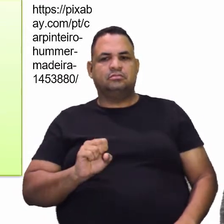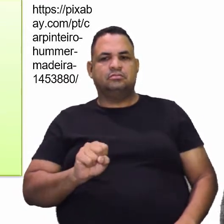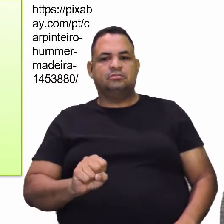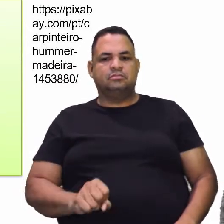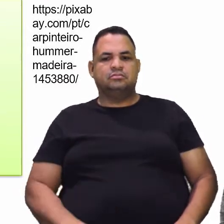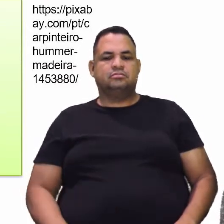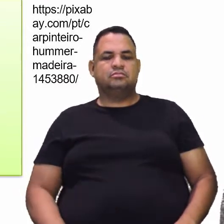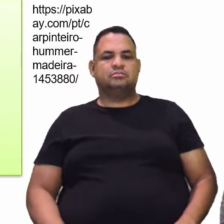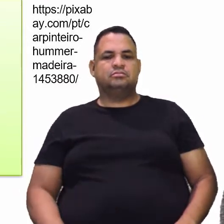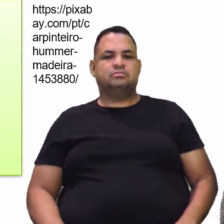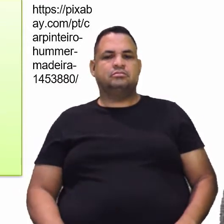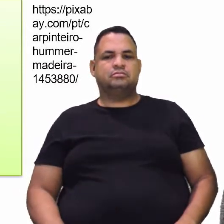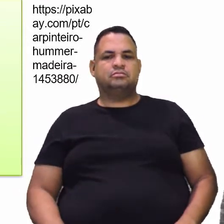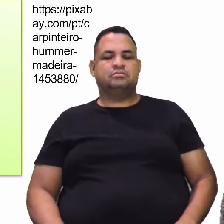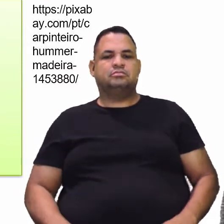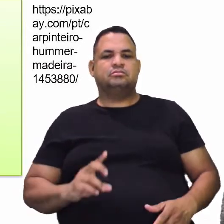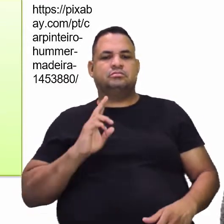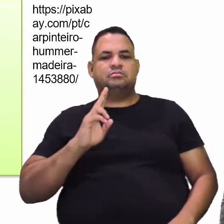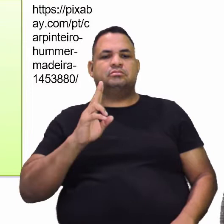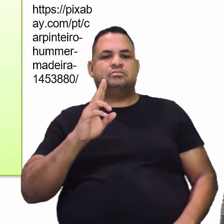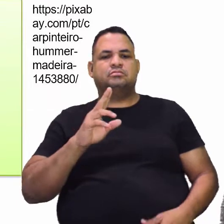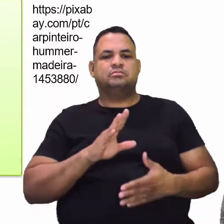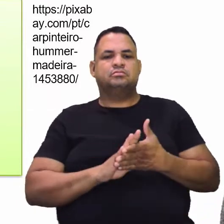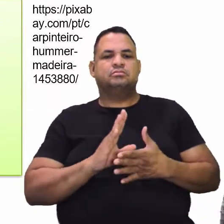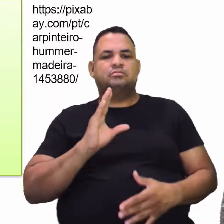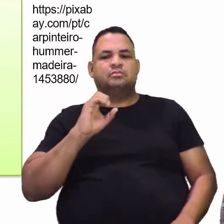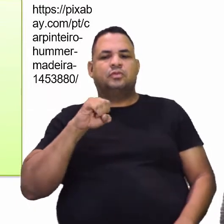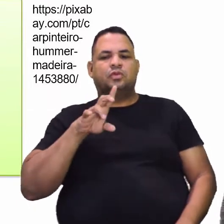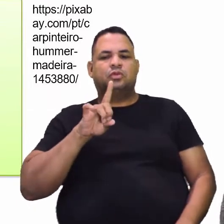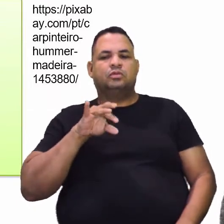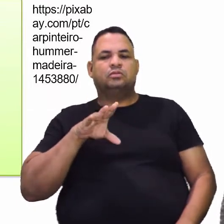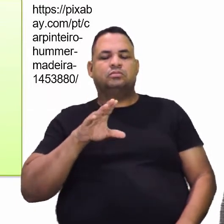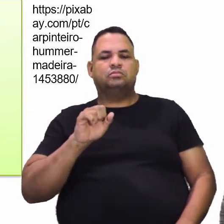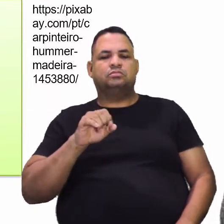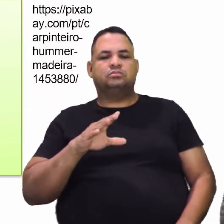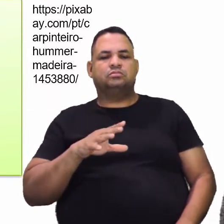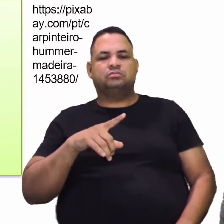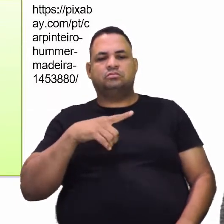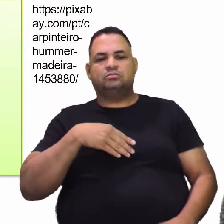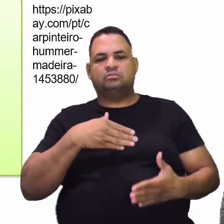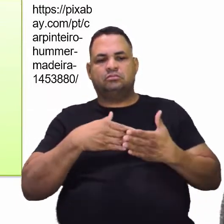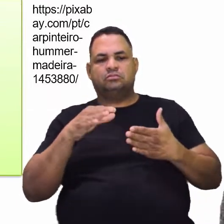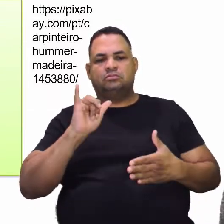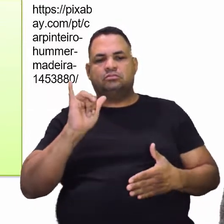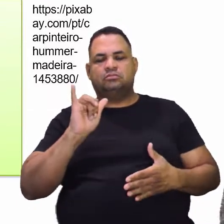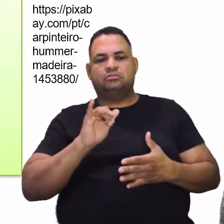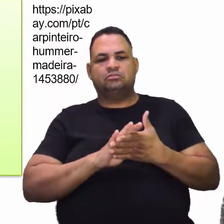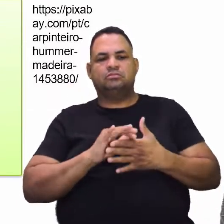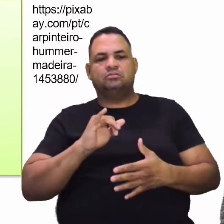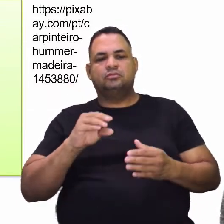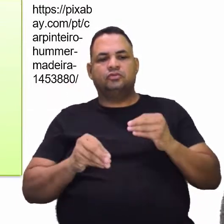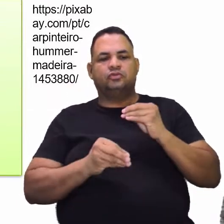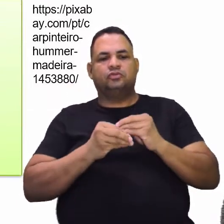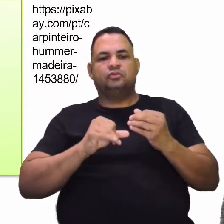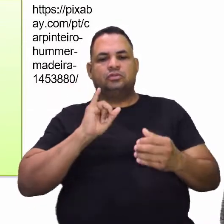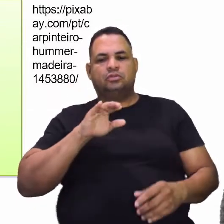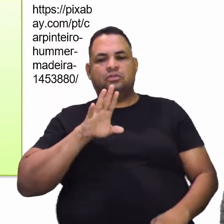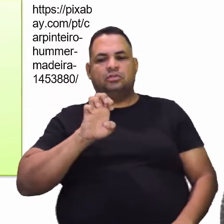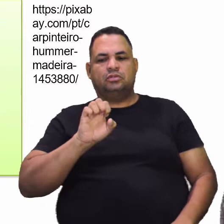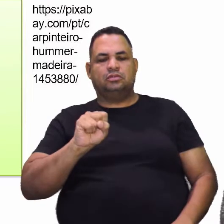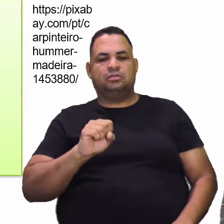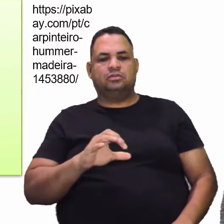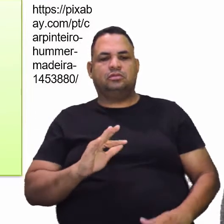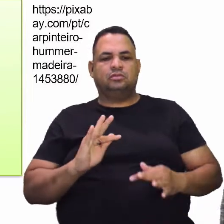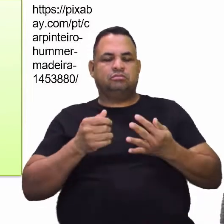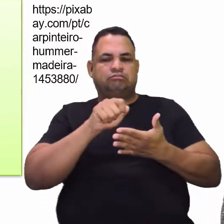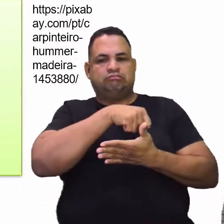IES, tá? Toda vez que for uma consoante, Y, tirou o Y, colocou IES. Isso para